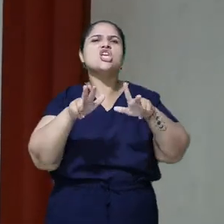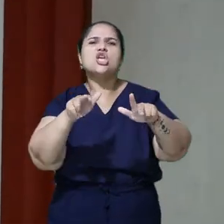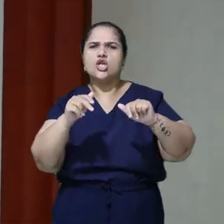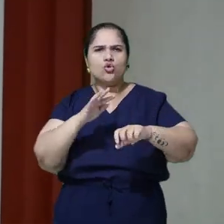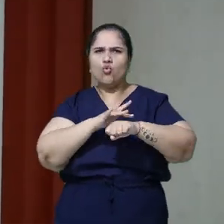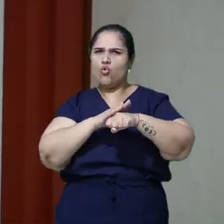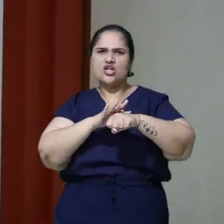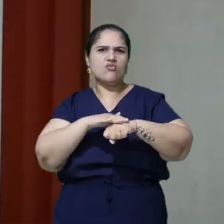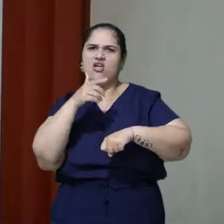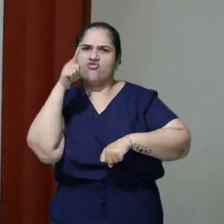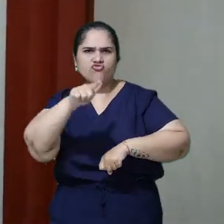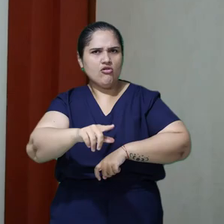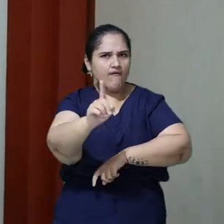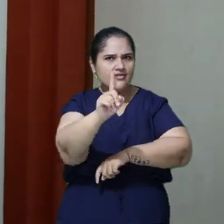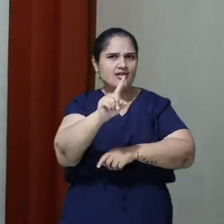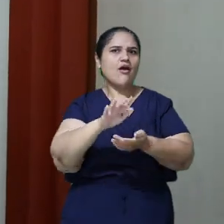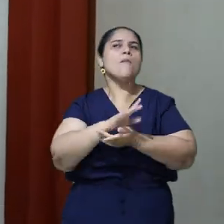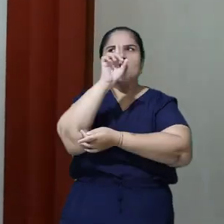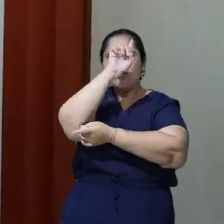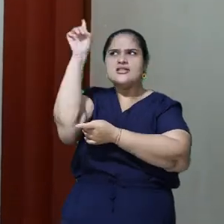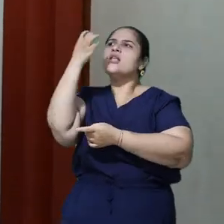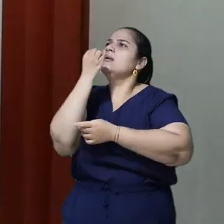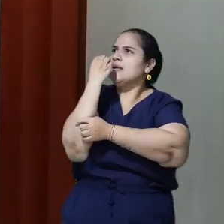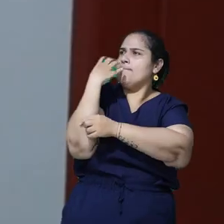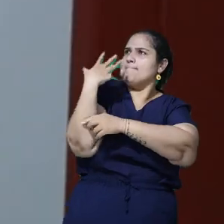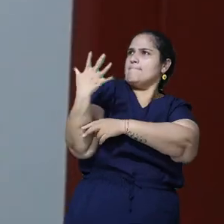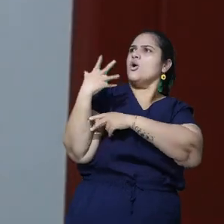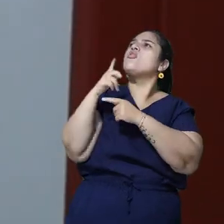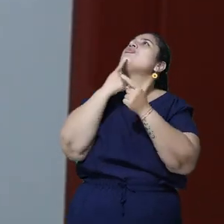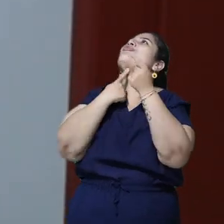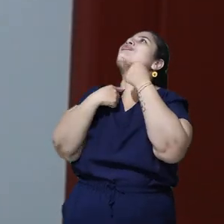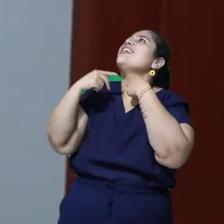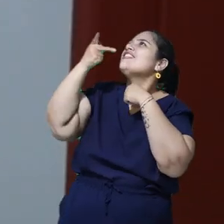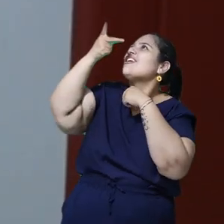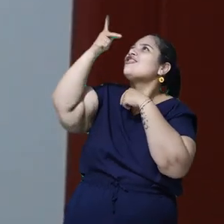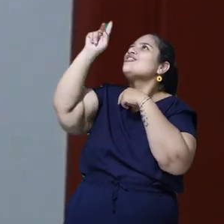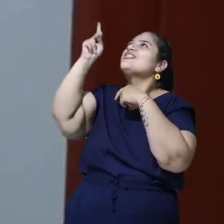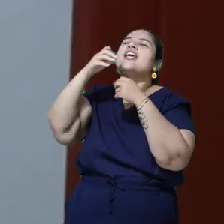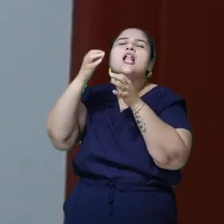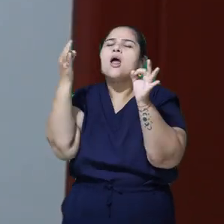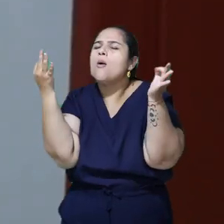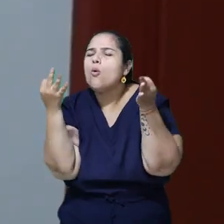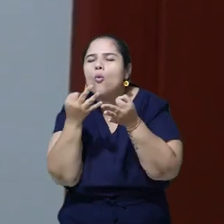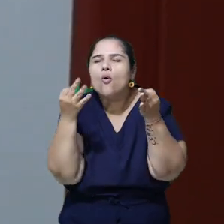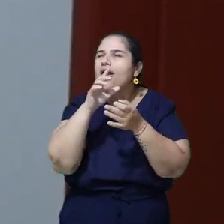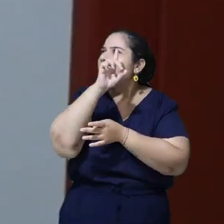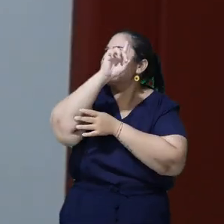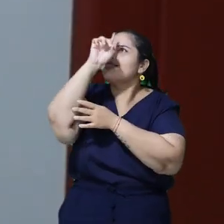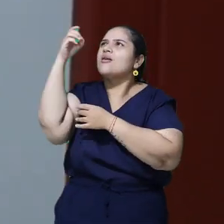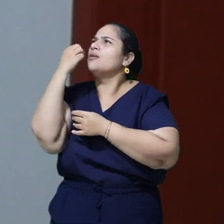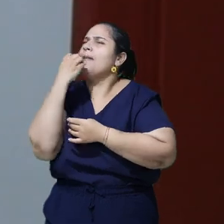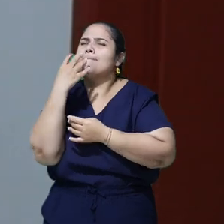nos trouxe até aqui, ele é bom e a sua vontade é boa, perfeita e agradável. Deus é fiel e